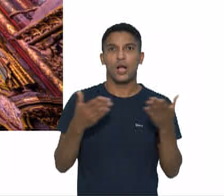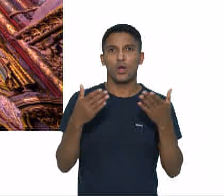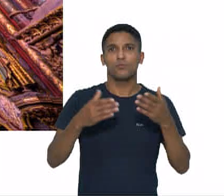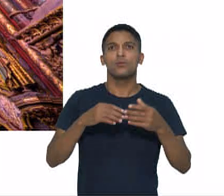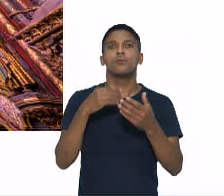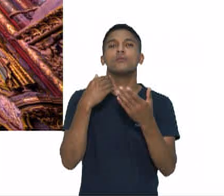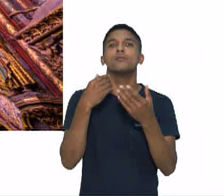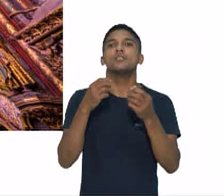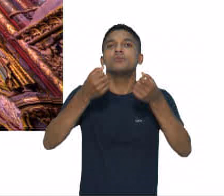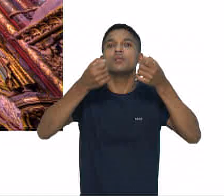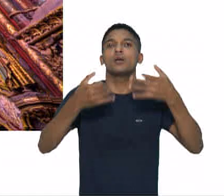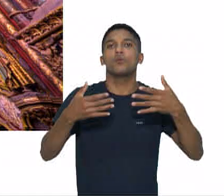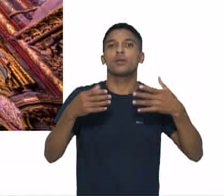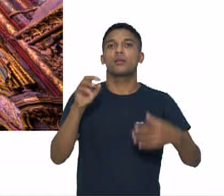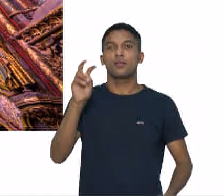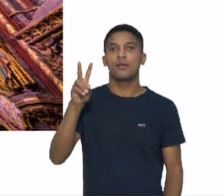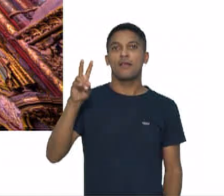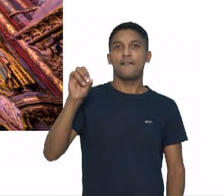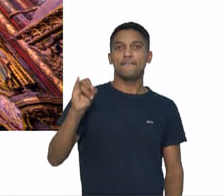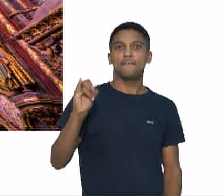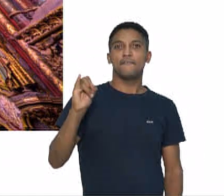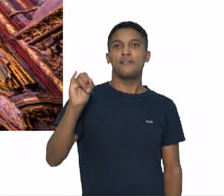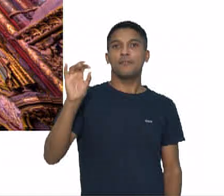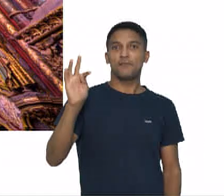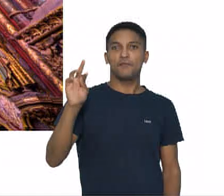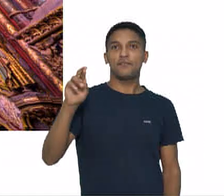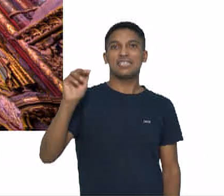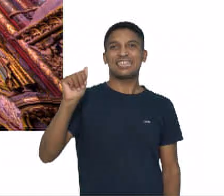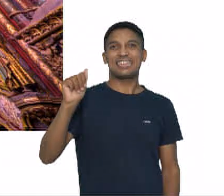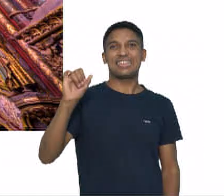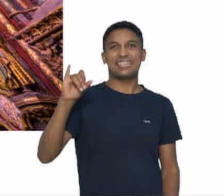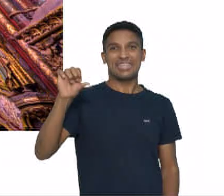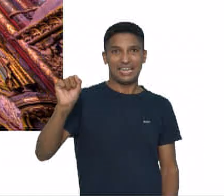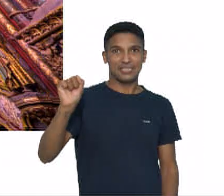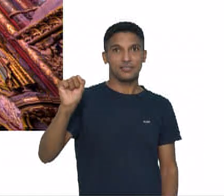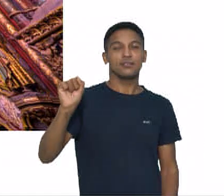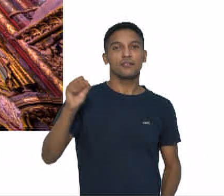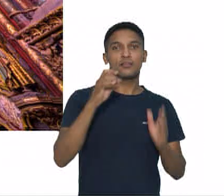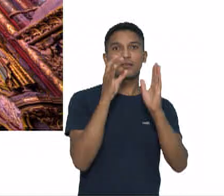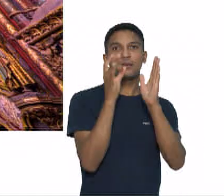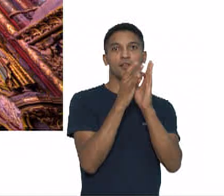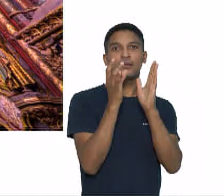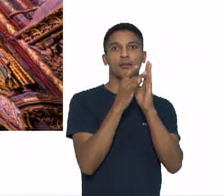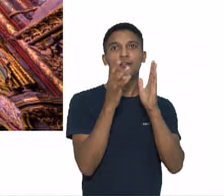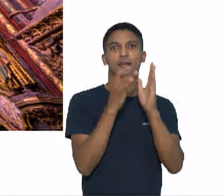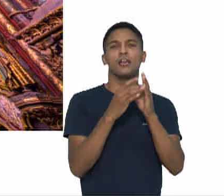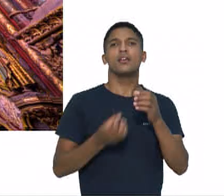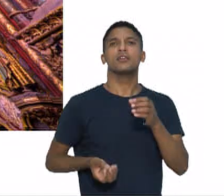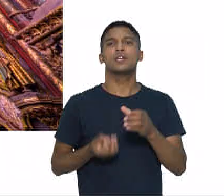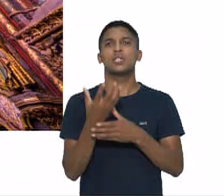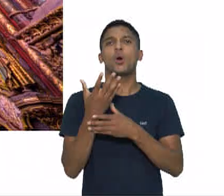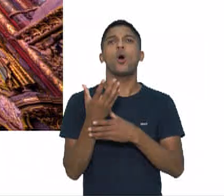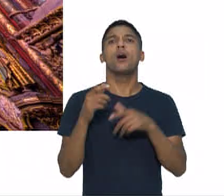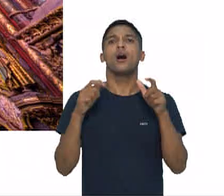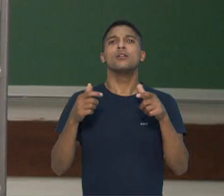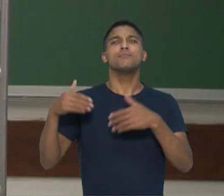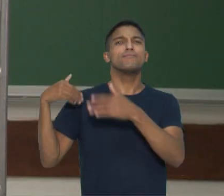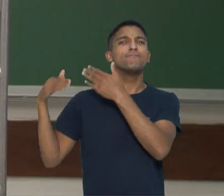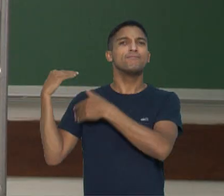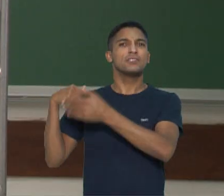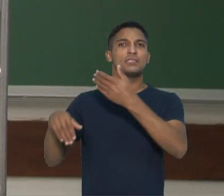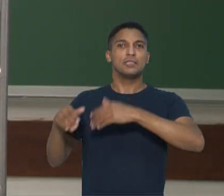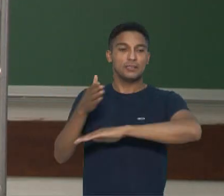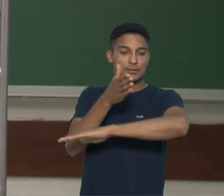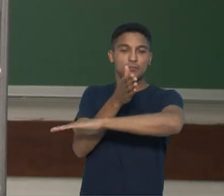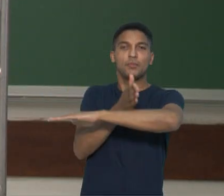dos vitrais? Olha lá, os vitrais foram criados no período da Idade Média com a arte gótica. Vocês já viram falar de vitrais?